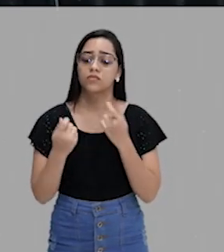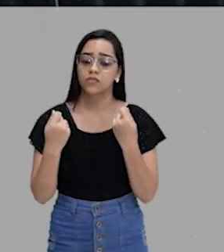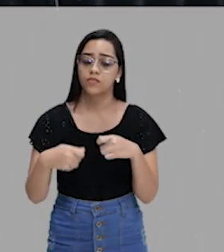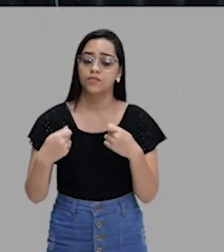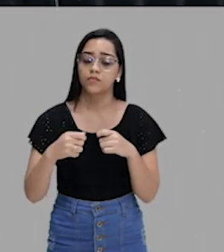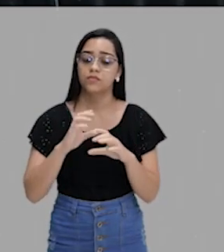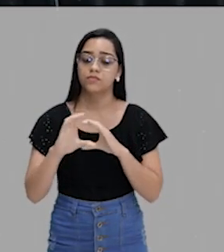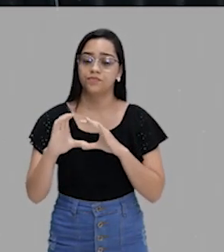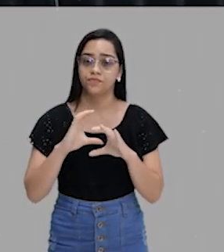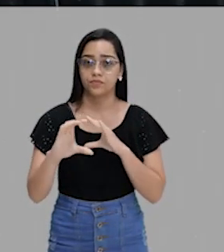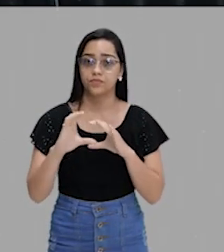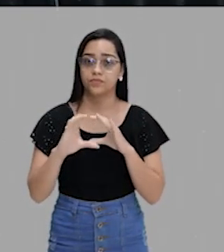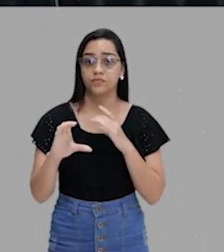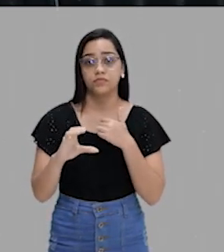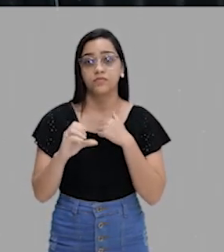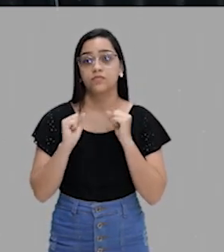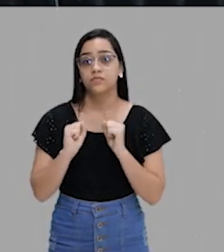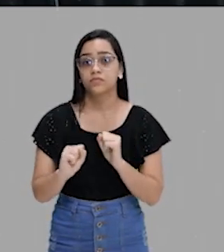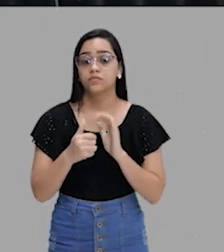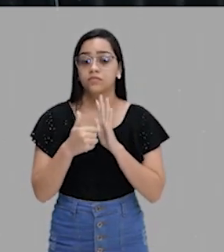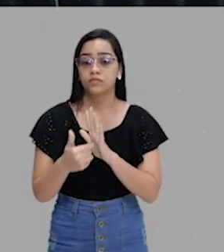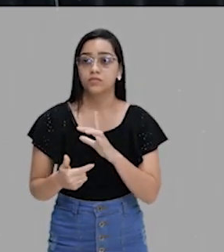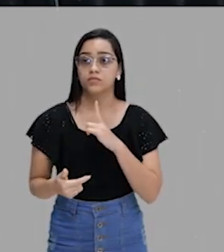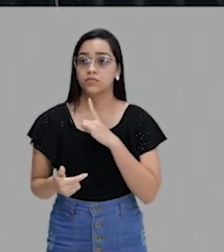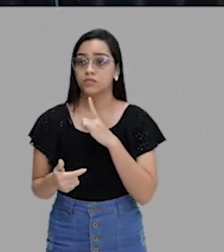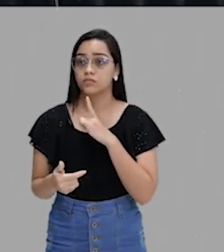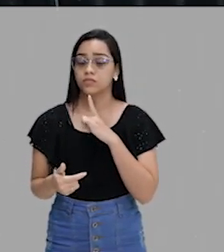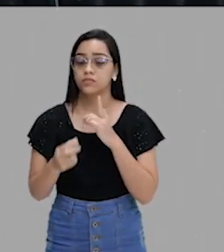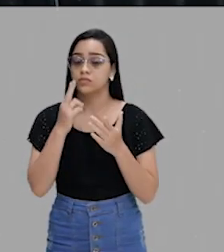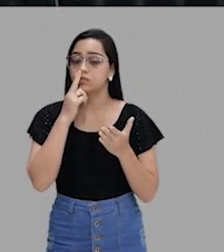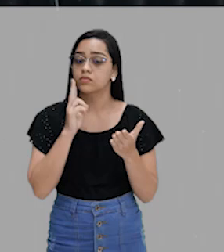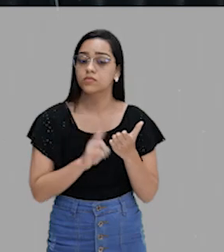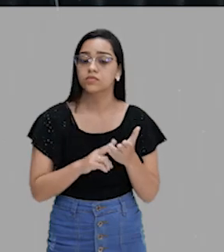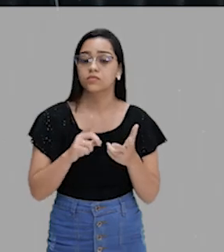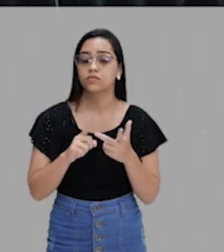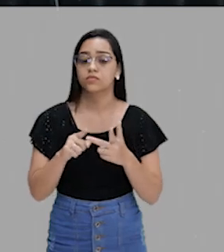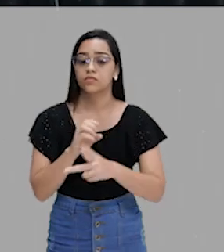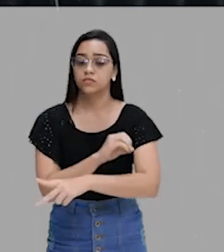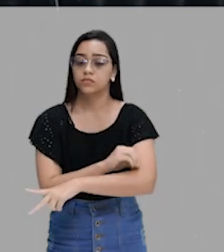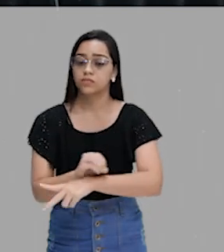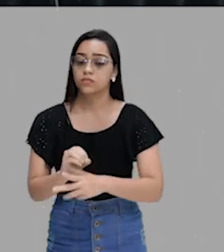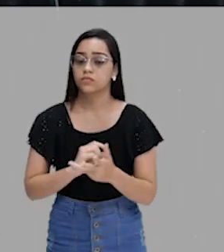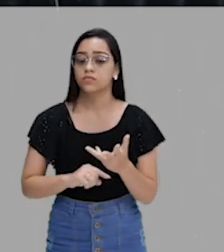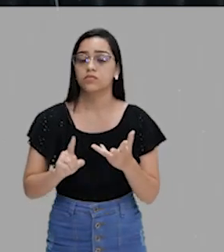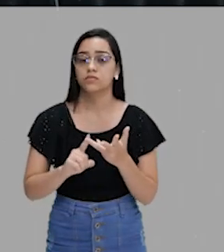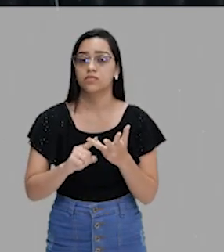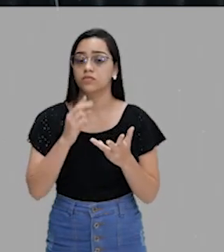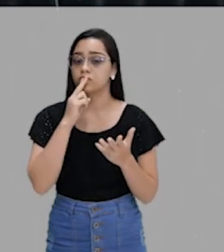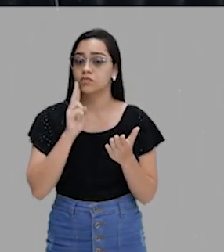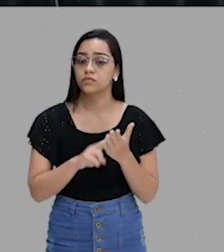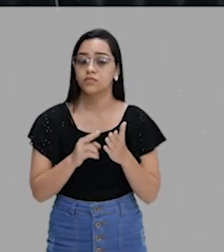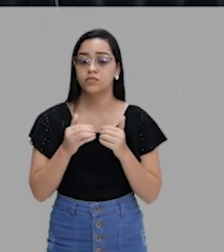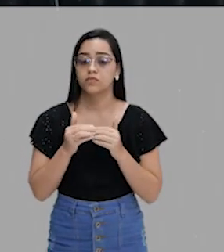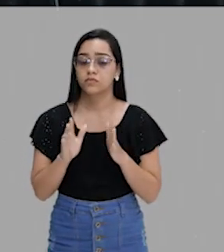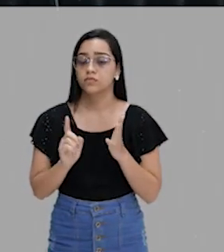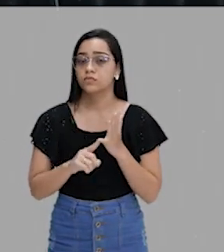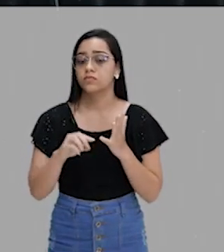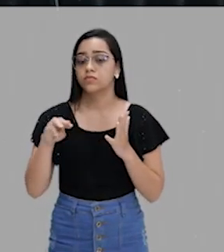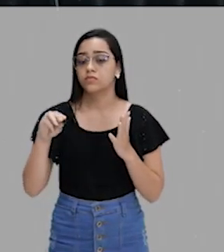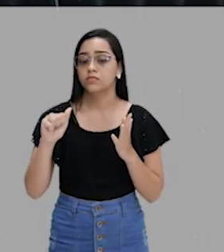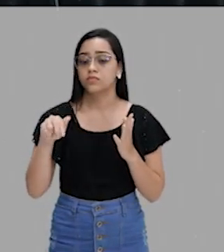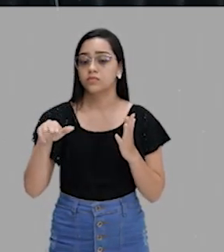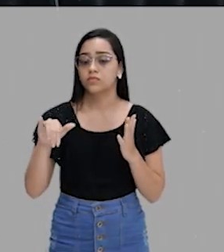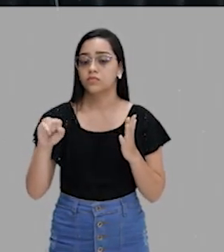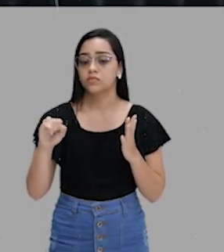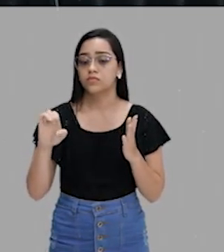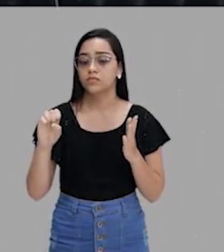necessidade comunicativa. Eu posso expor através de uma carta, através de um ofício, uma carta aberta, um manifesto, e aí,